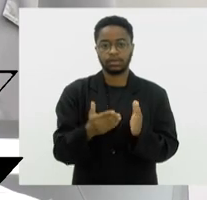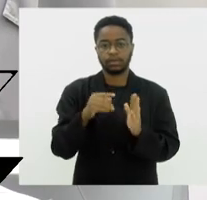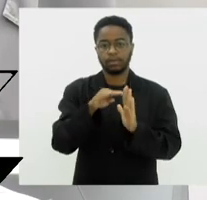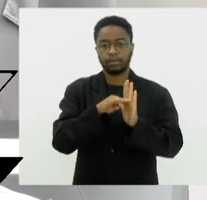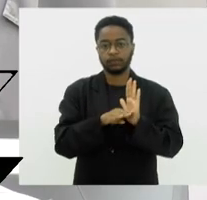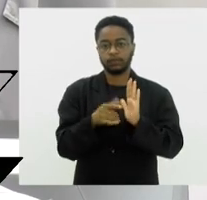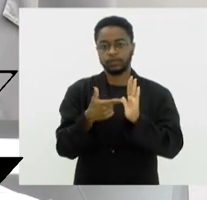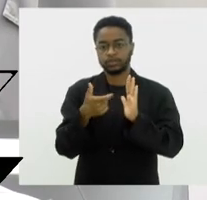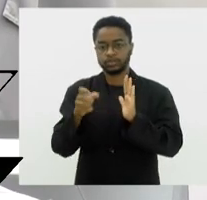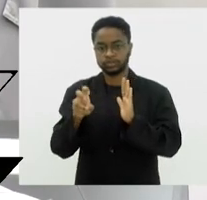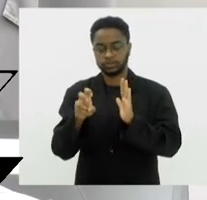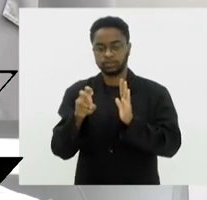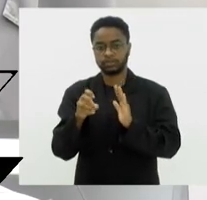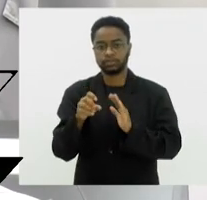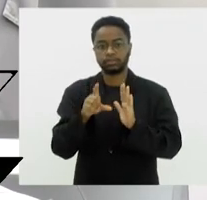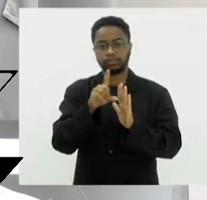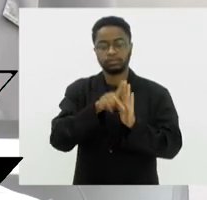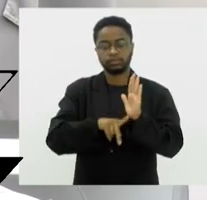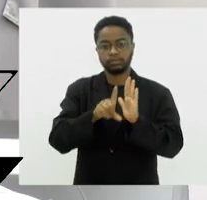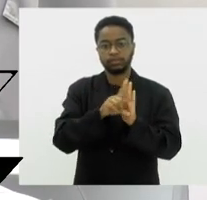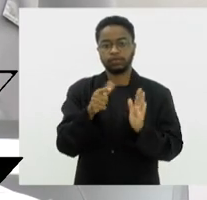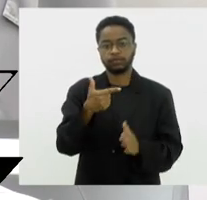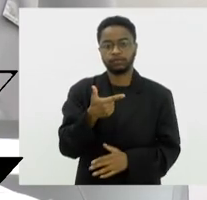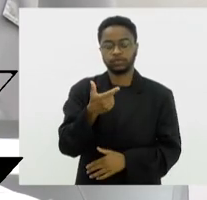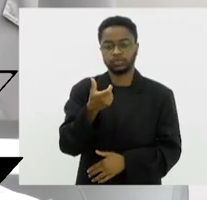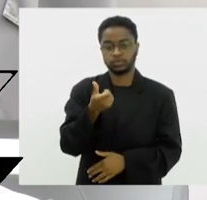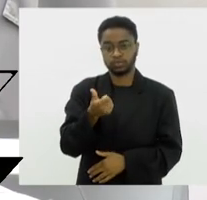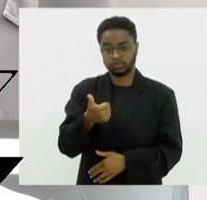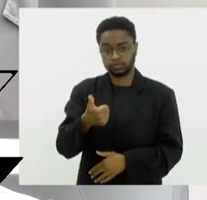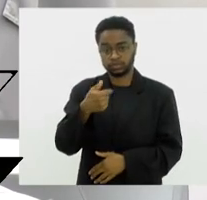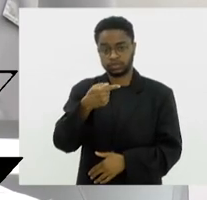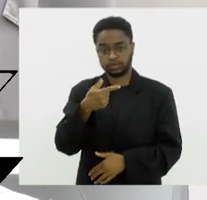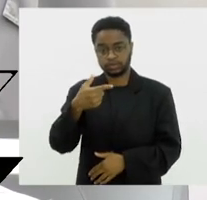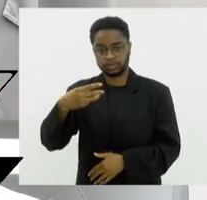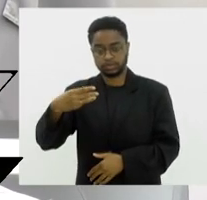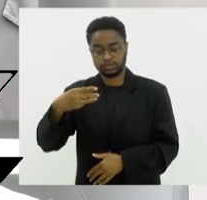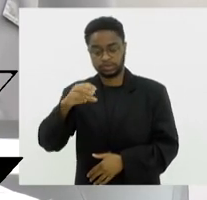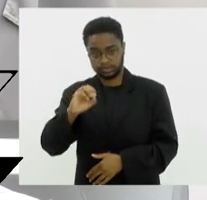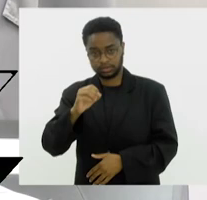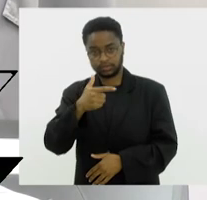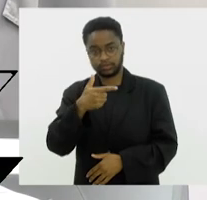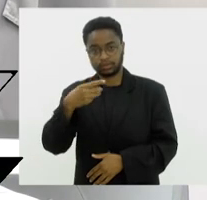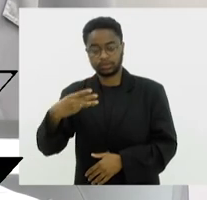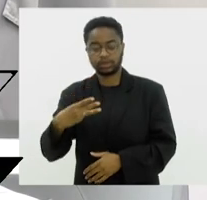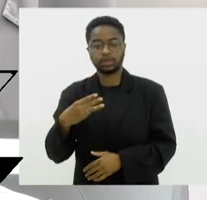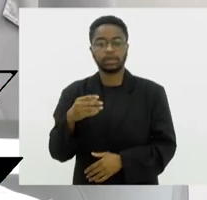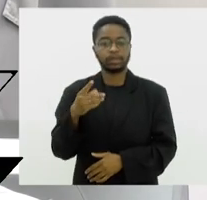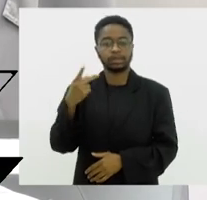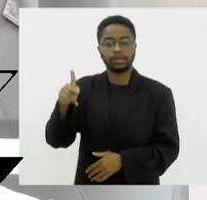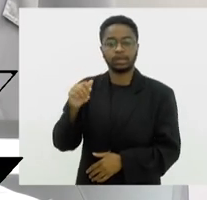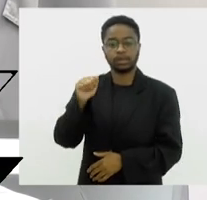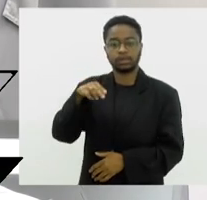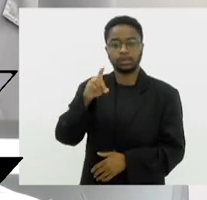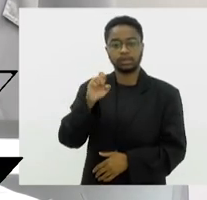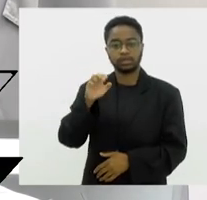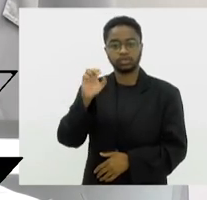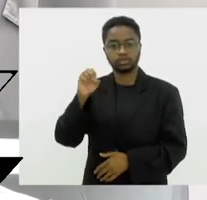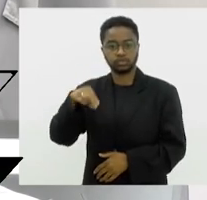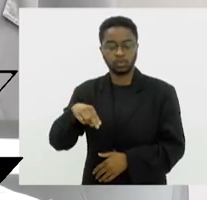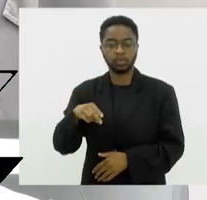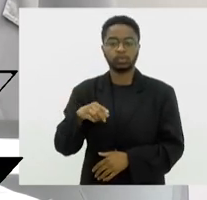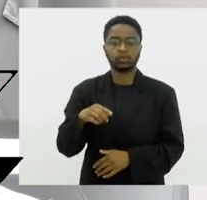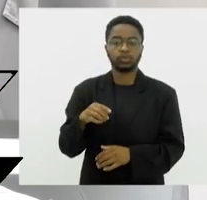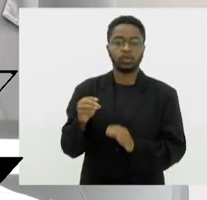pauta. Projeto de lei 2170 de 23, de autoria do deputado Anderson Moraes, que impõe sanções administrativas à prática de